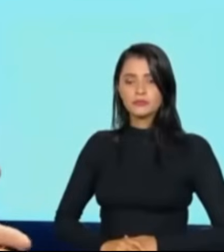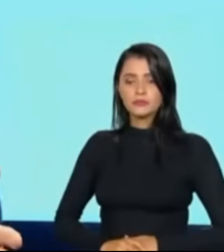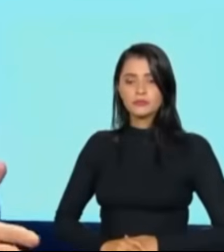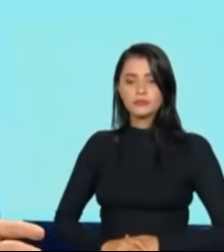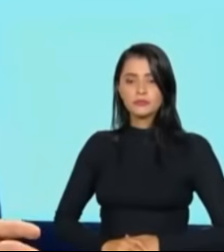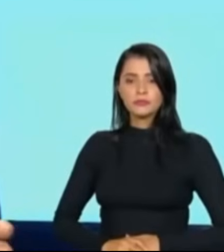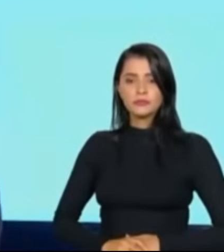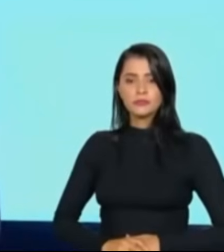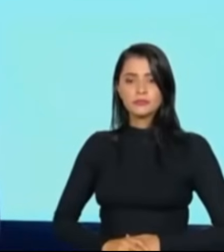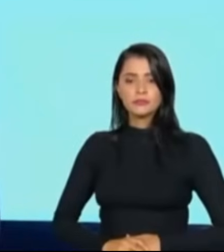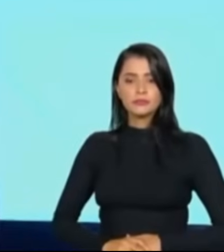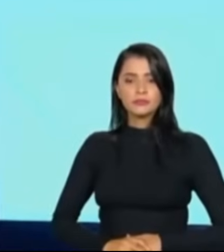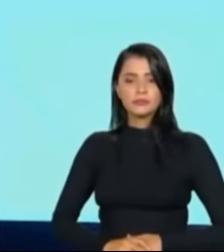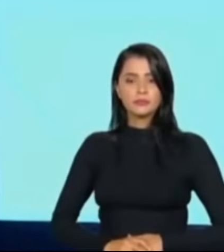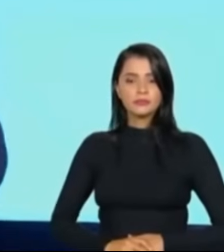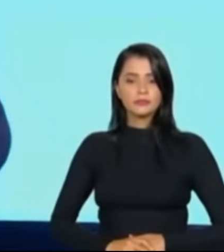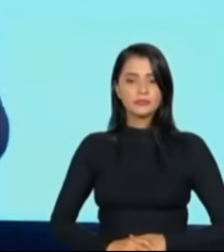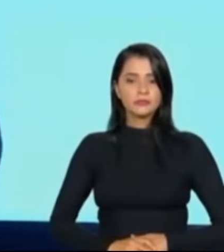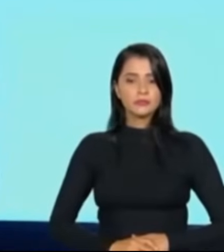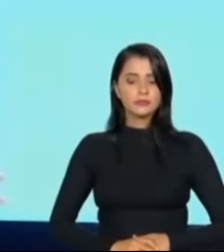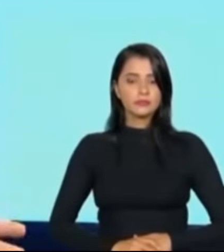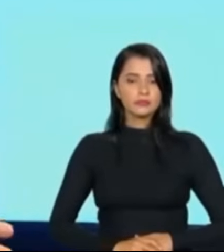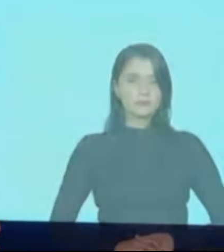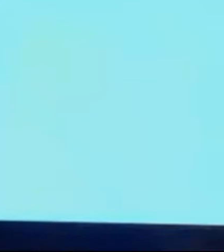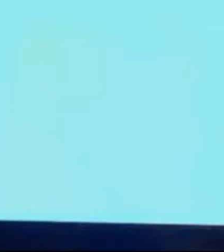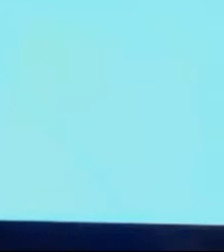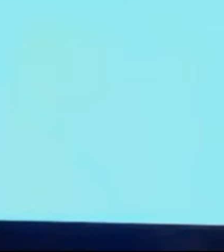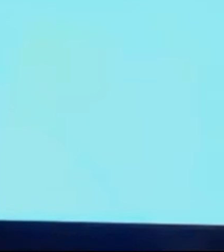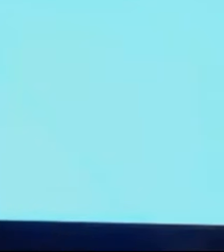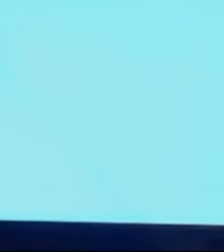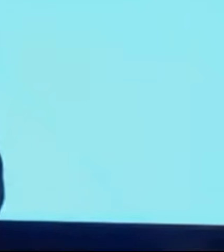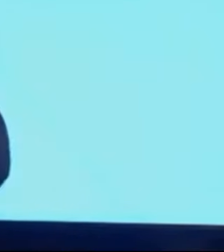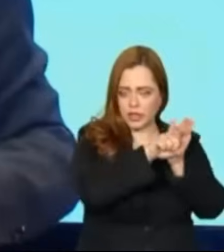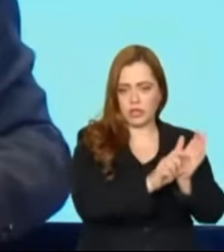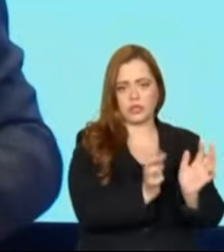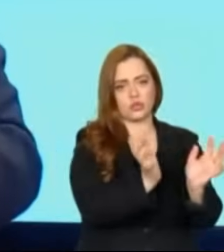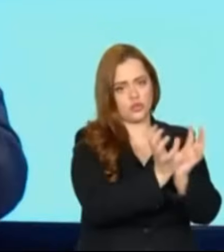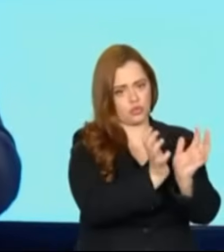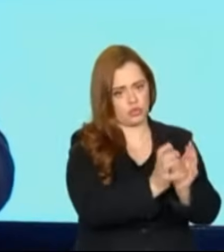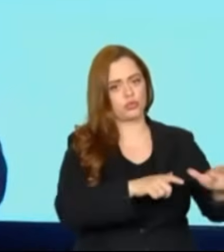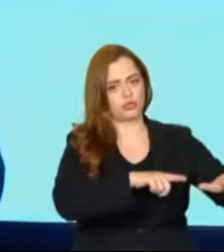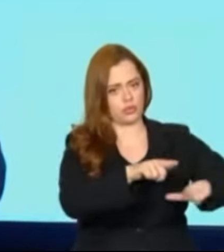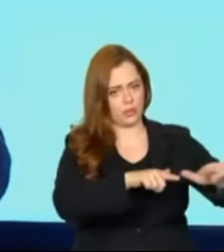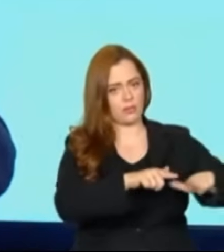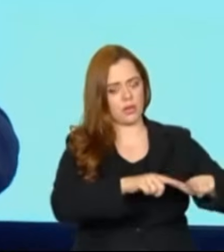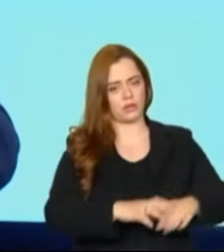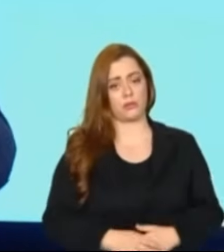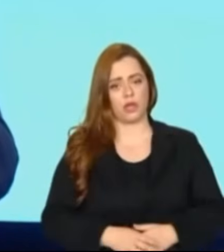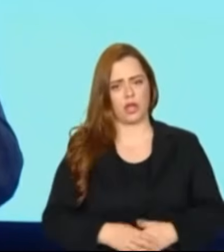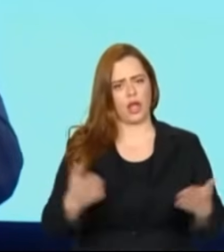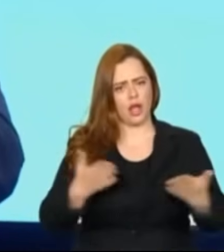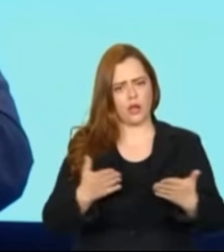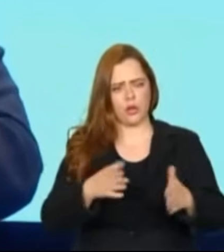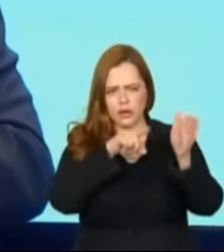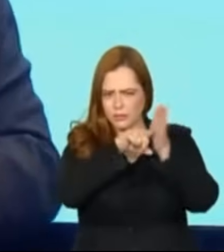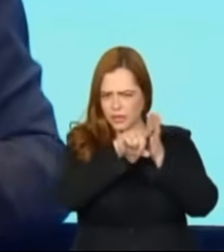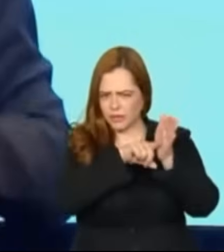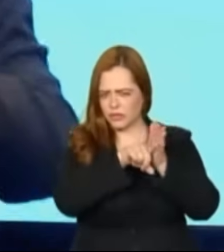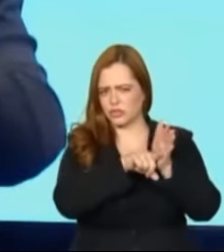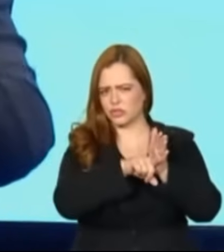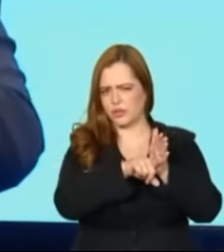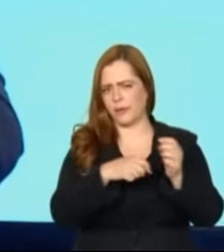a mandar para a Polícia Judiciária para que ela proceda à investigação. Agora é para investigar exatamente